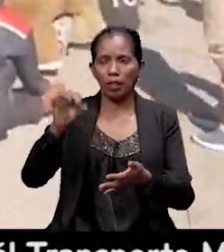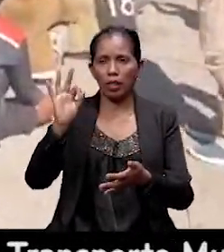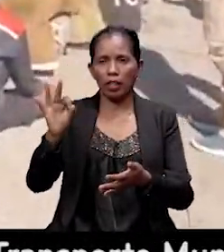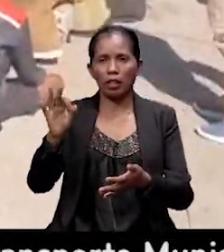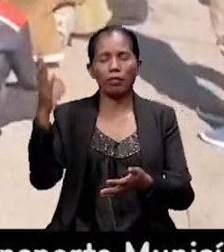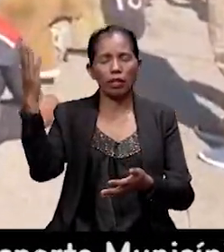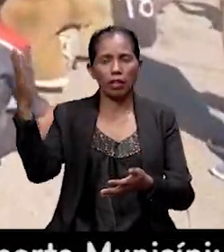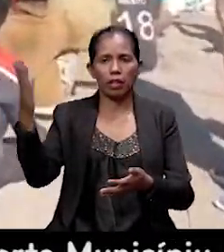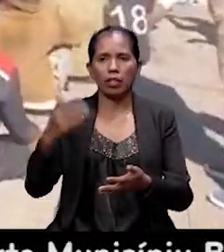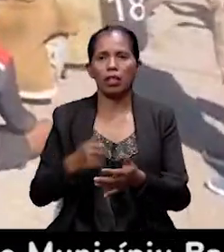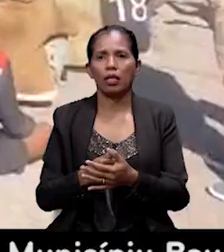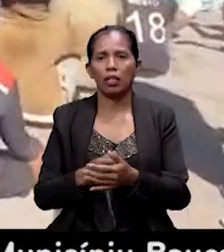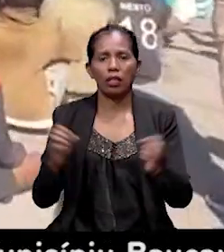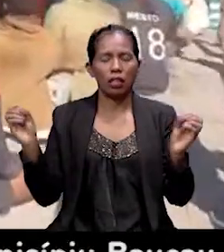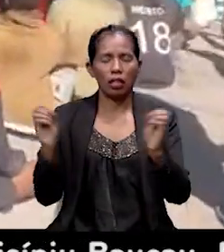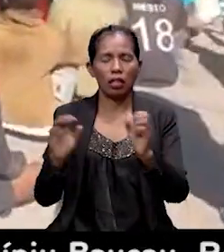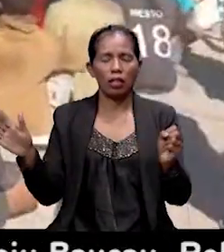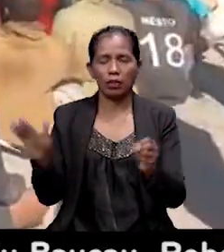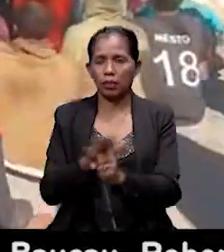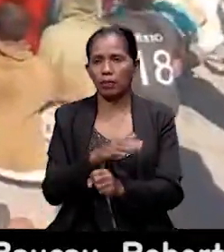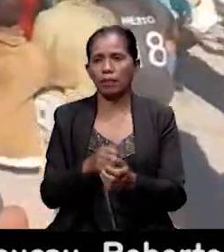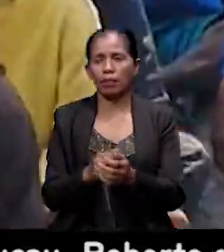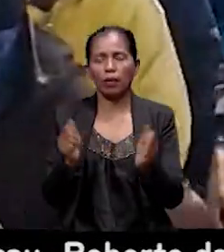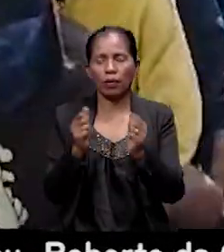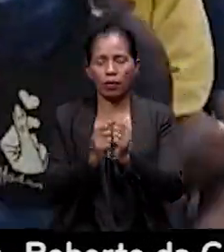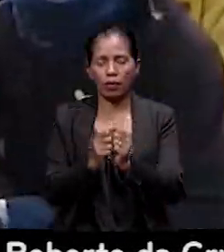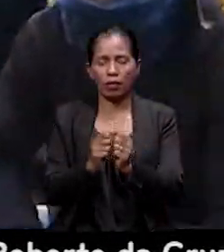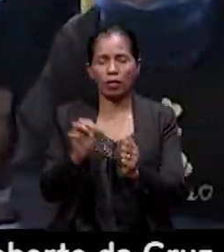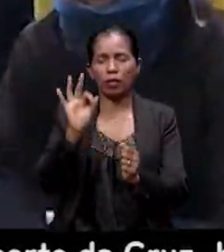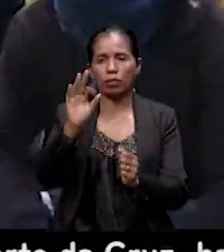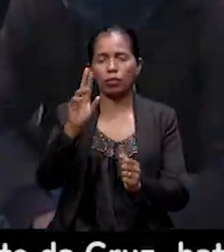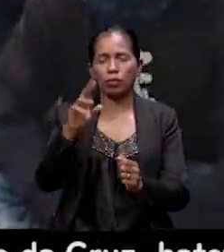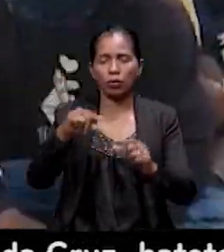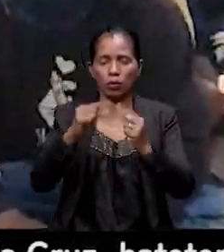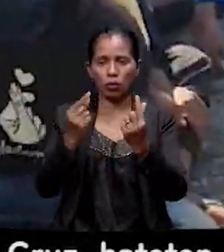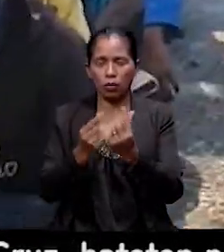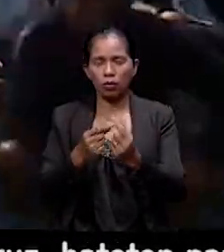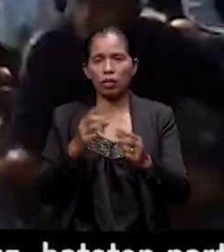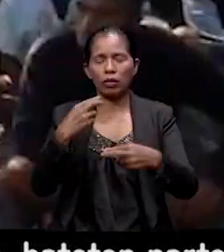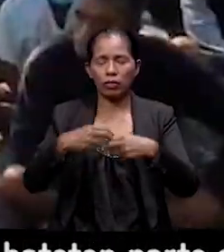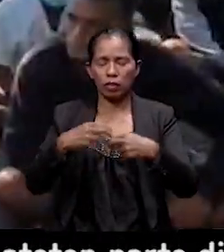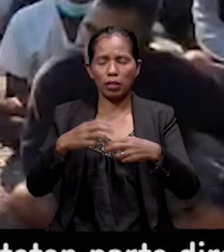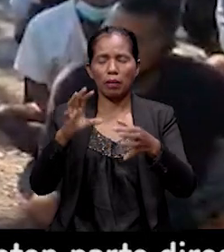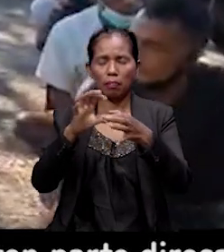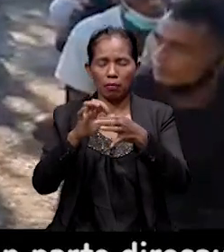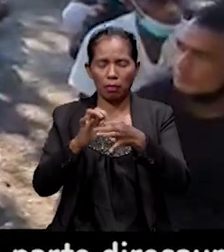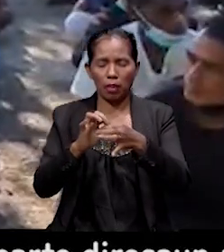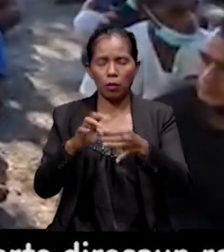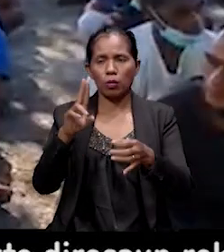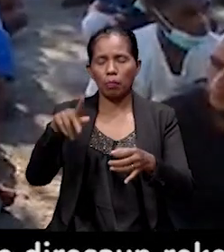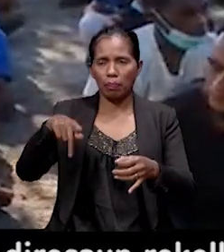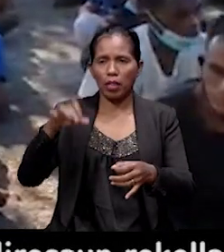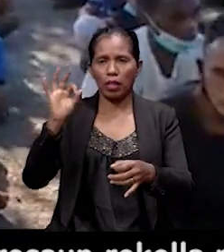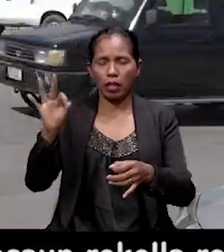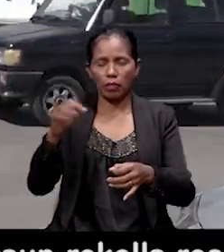reposto tolo nulo resing, la suficiente. Hoidane, Fundação Mahin considera difícil ba membro UPF sira atu controla diak liu,